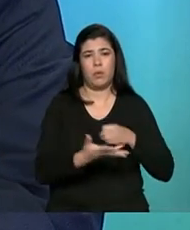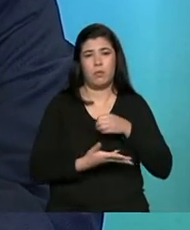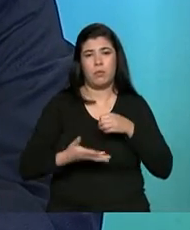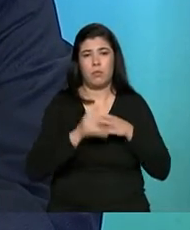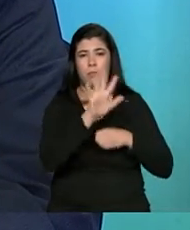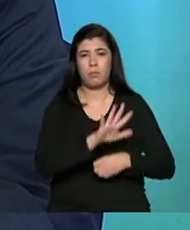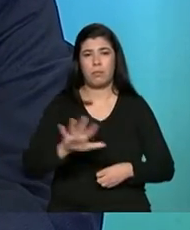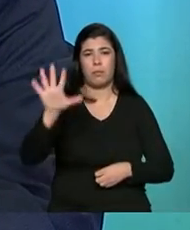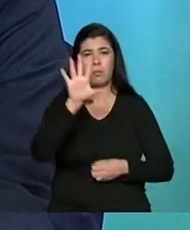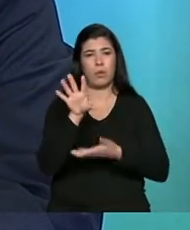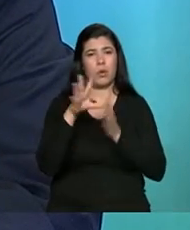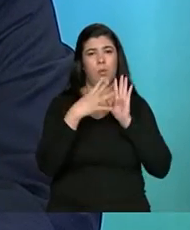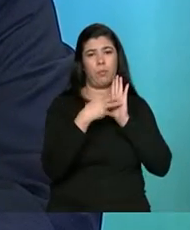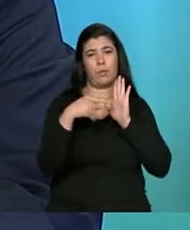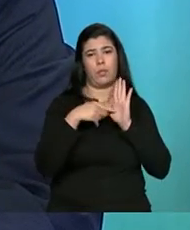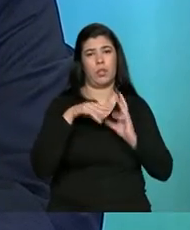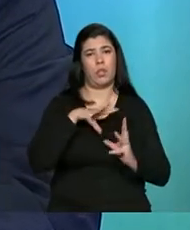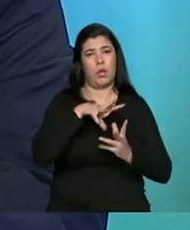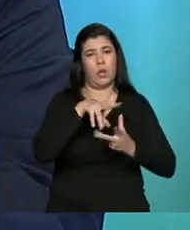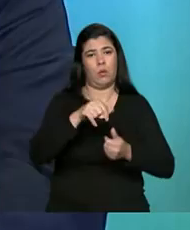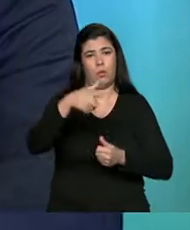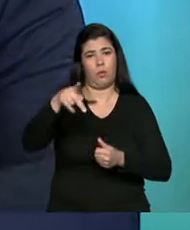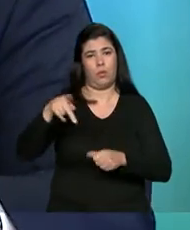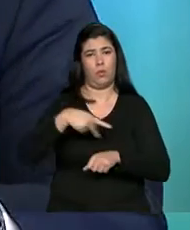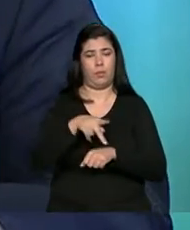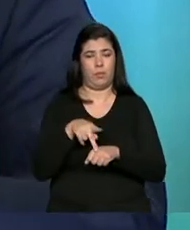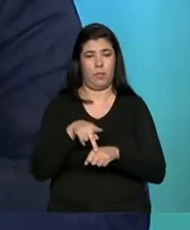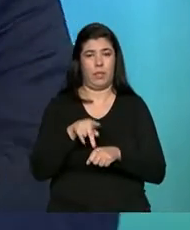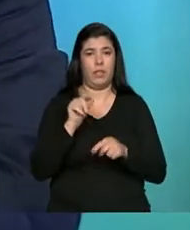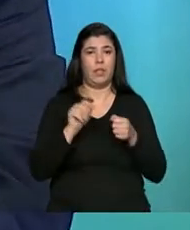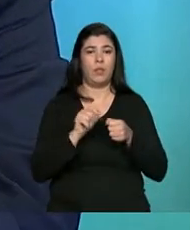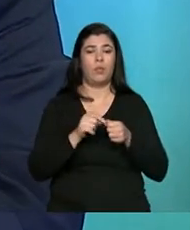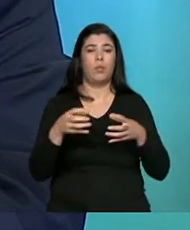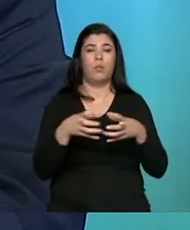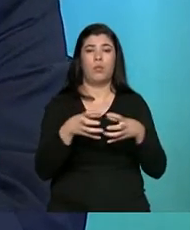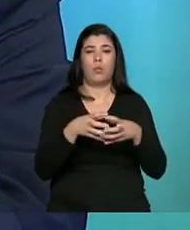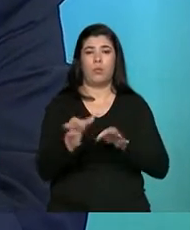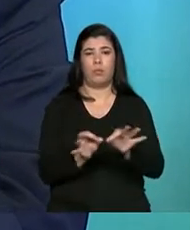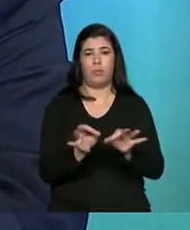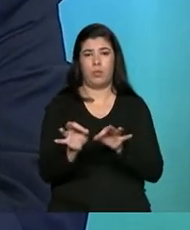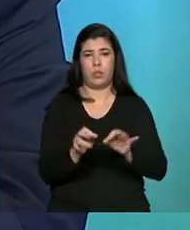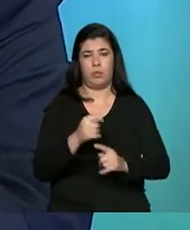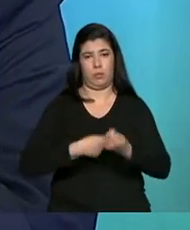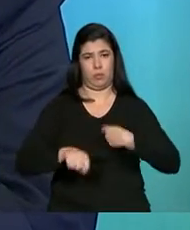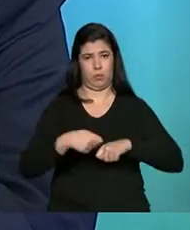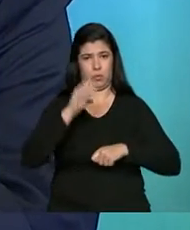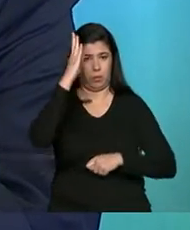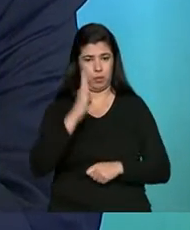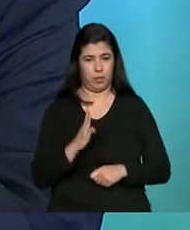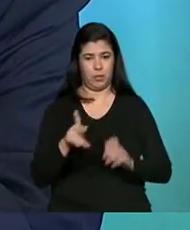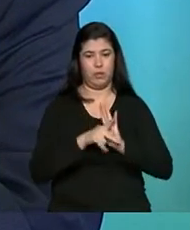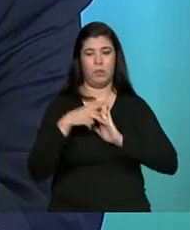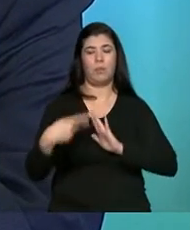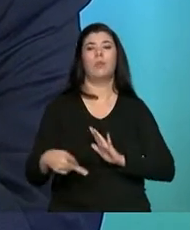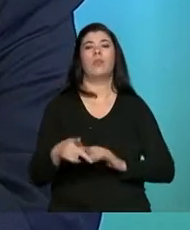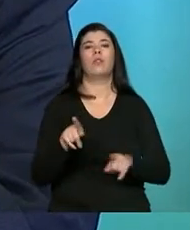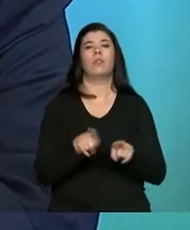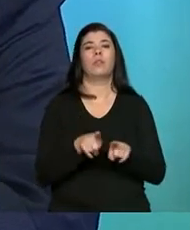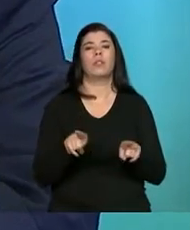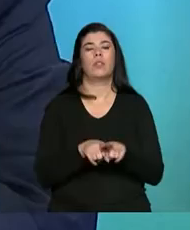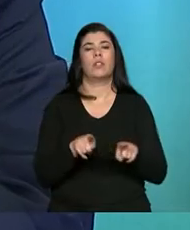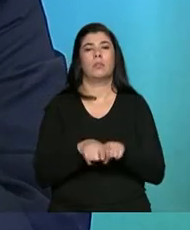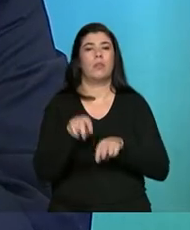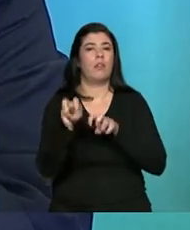internacional fará com que o conjunto da economia brasileira não só a agricultura mas o conjunto